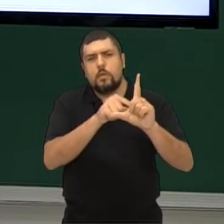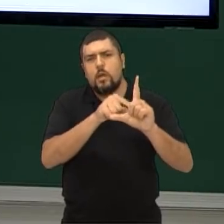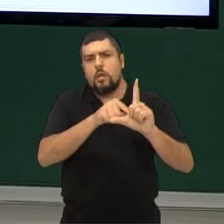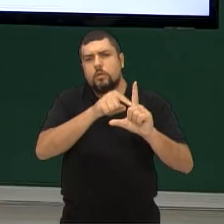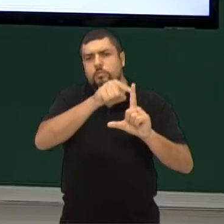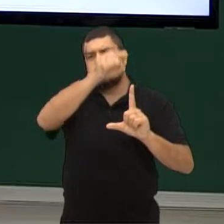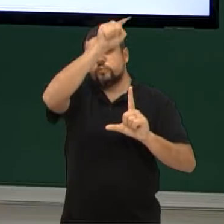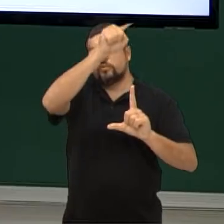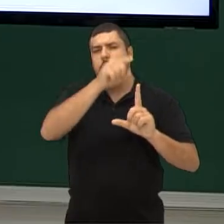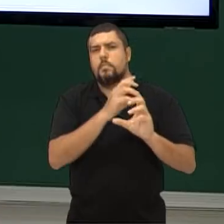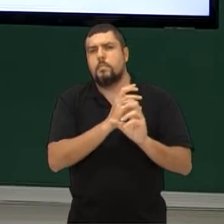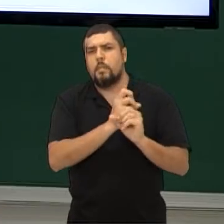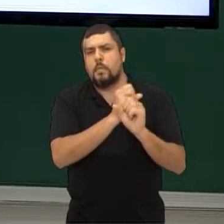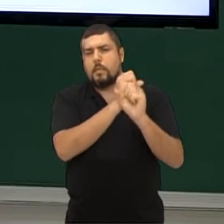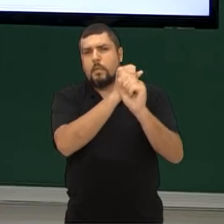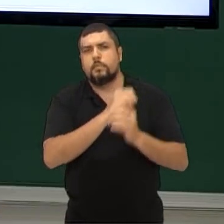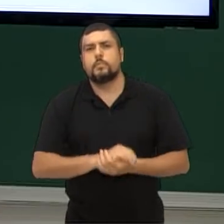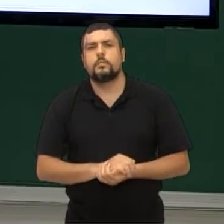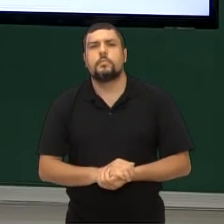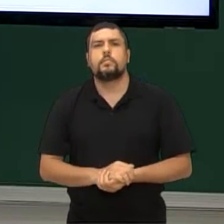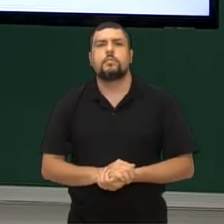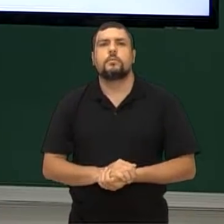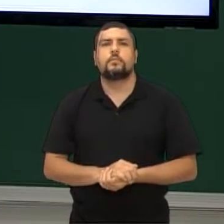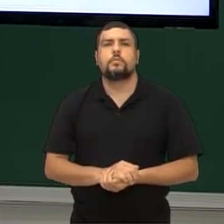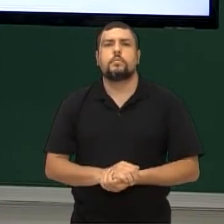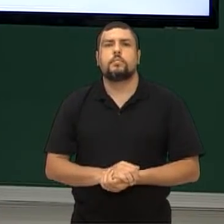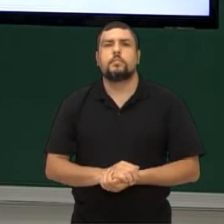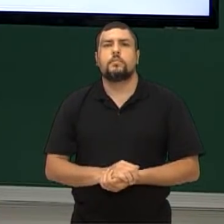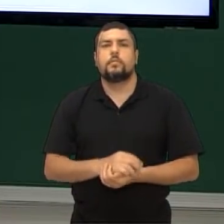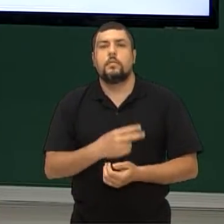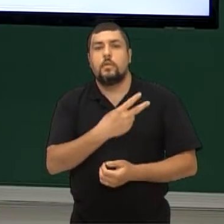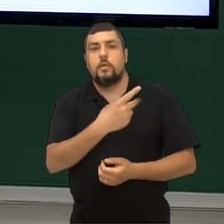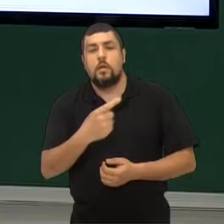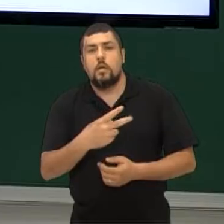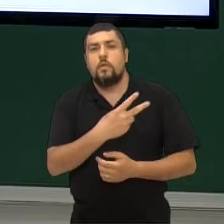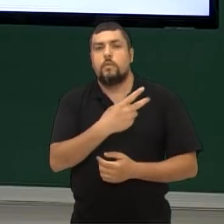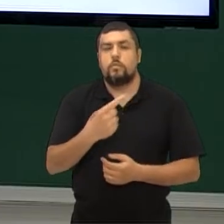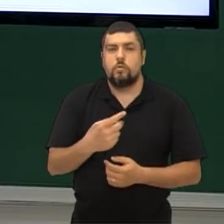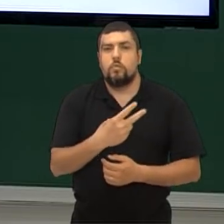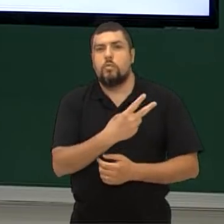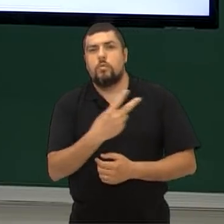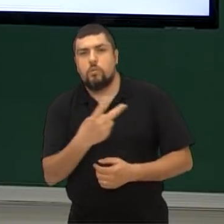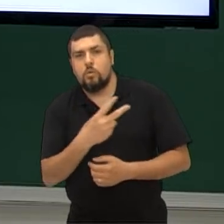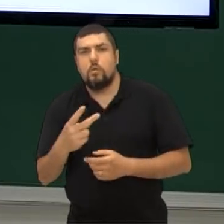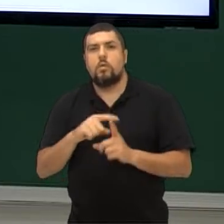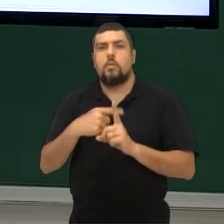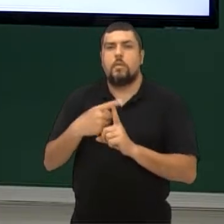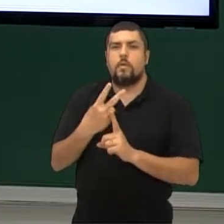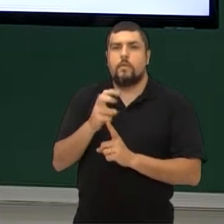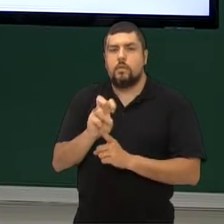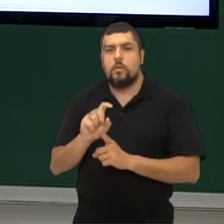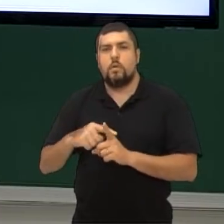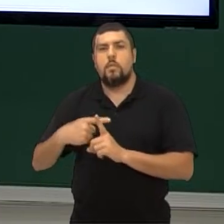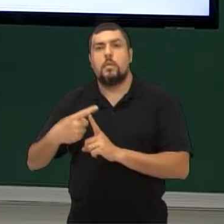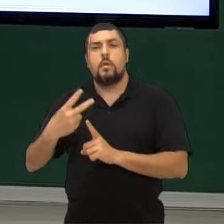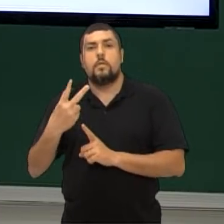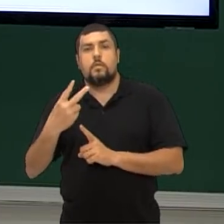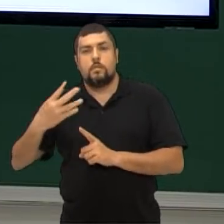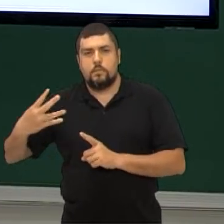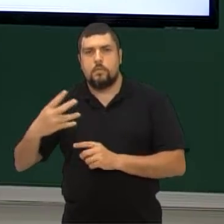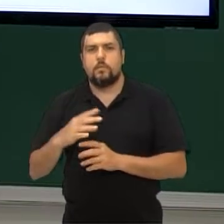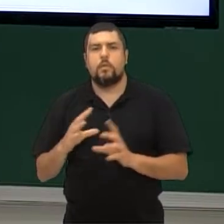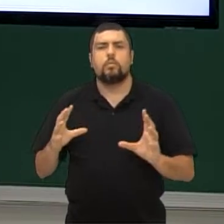23 mais 21 mais 22 mais 25 mais 21 e mais